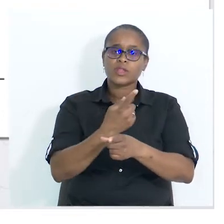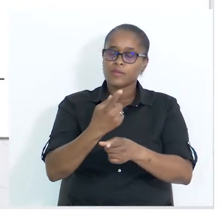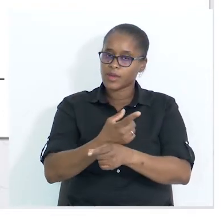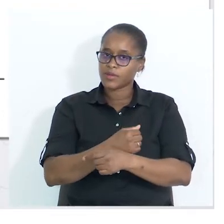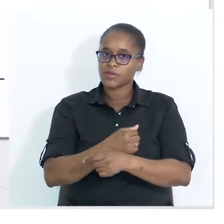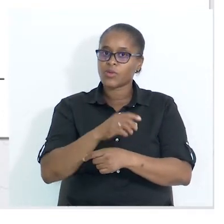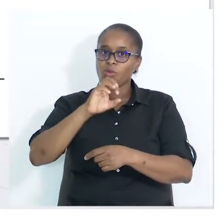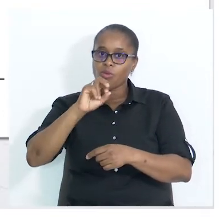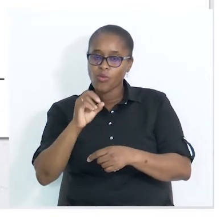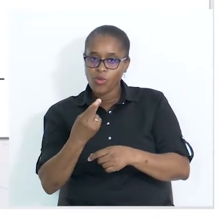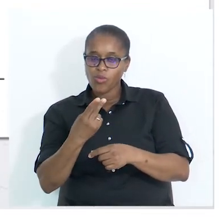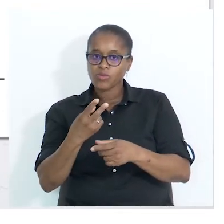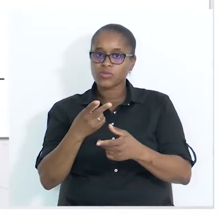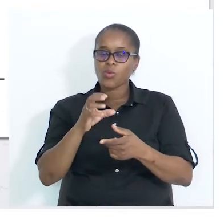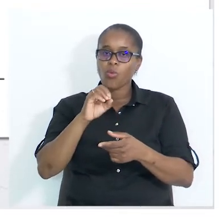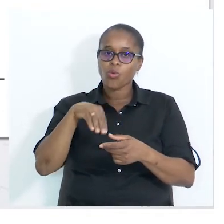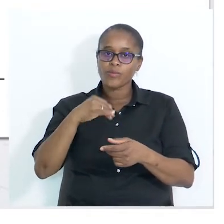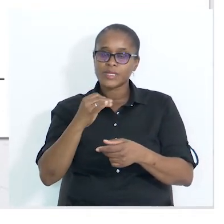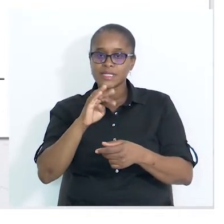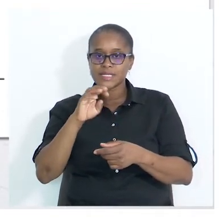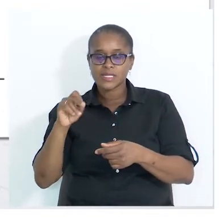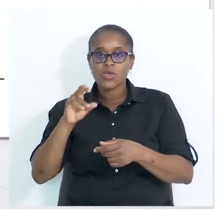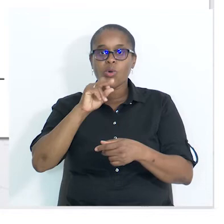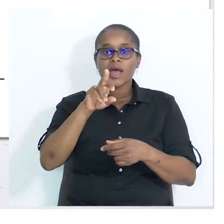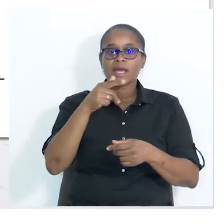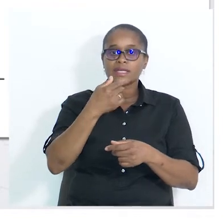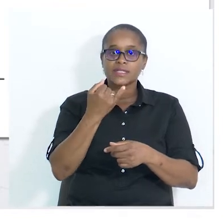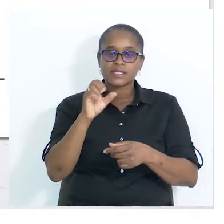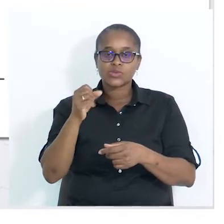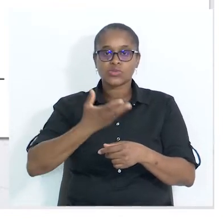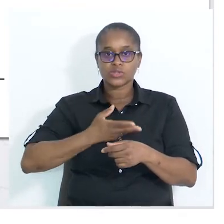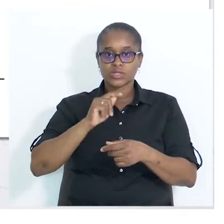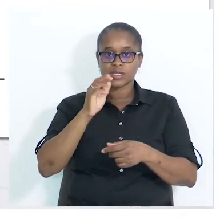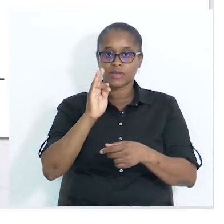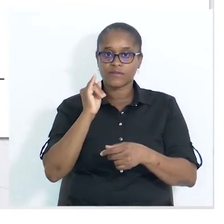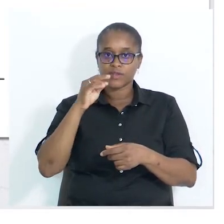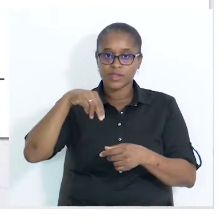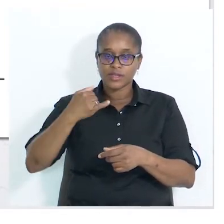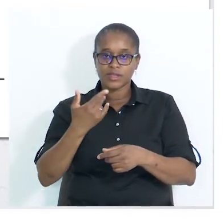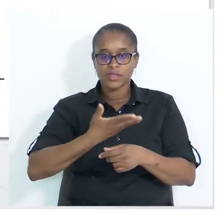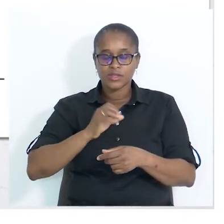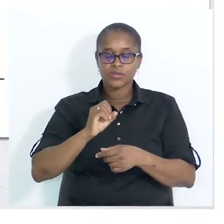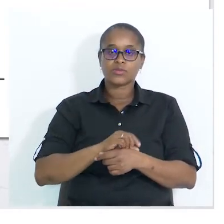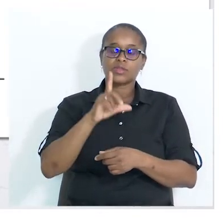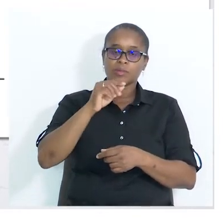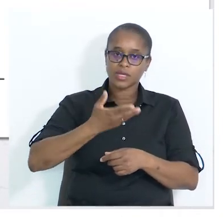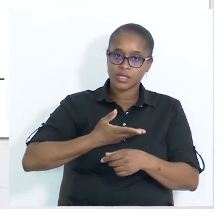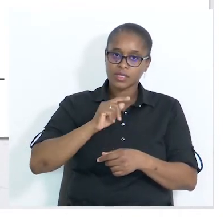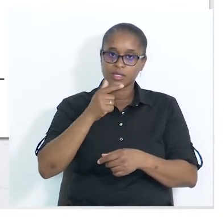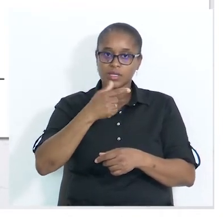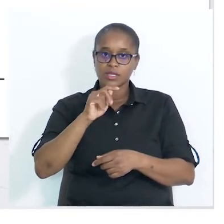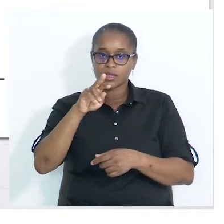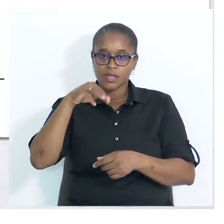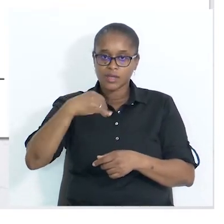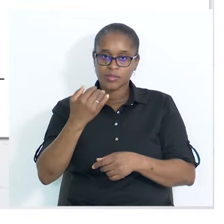elemento, omissão do artigo definido do determinante definido antes do